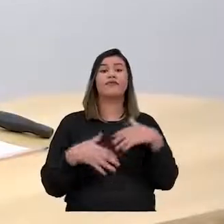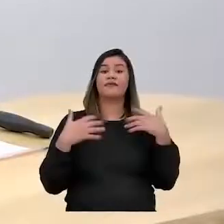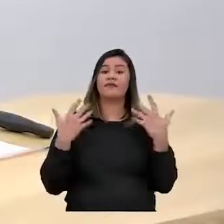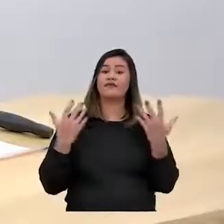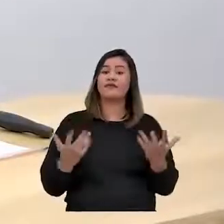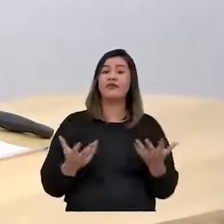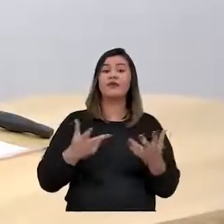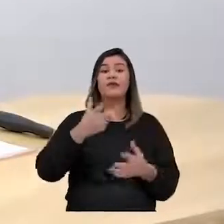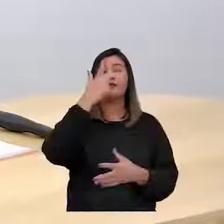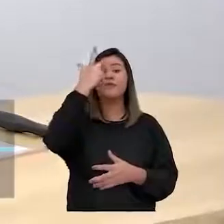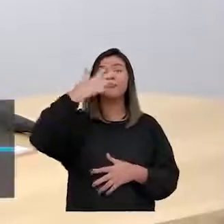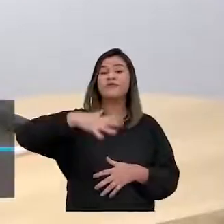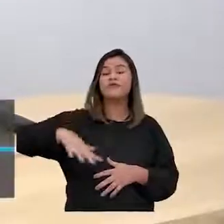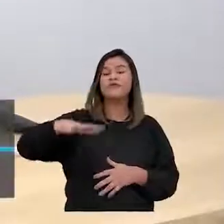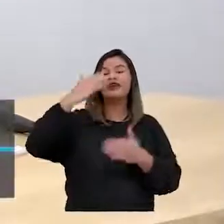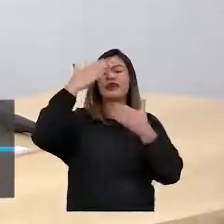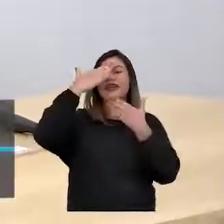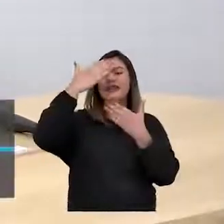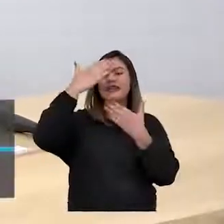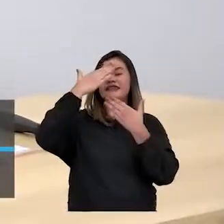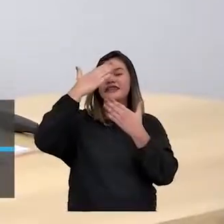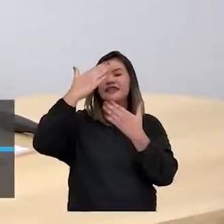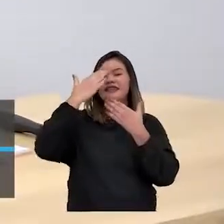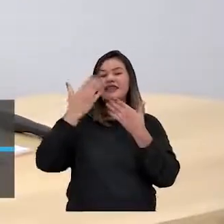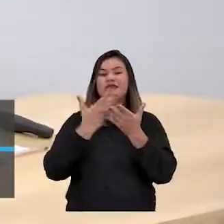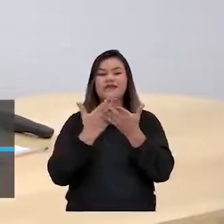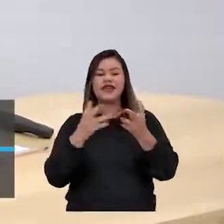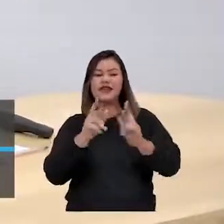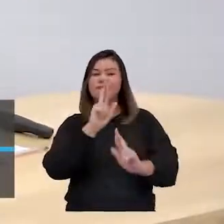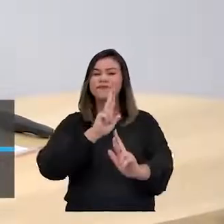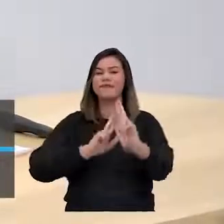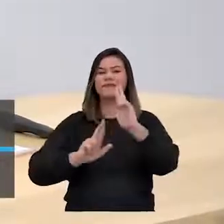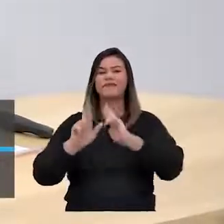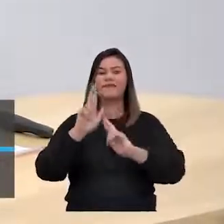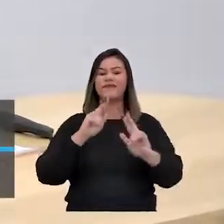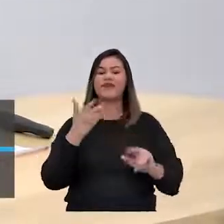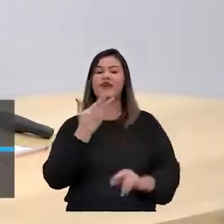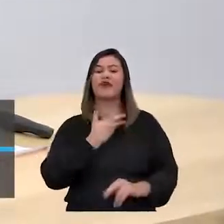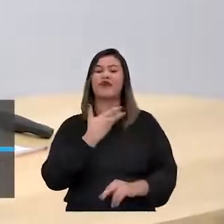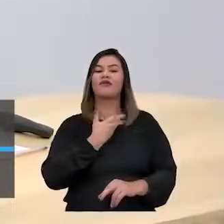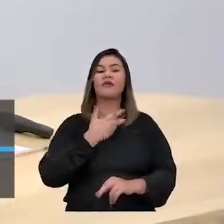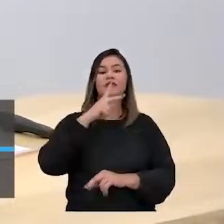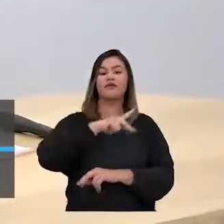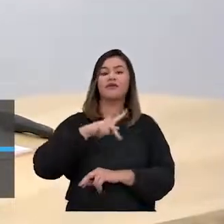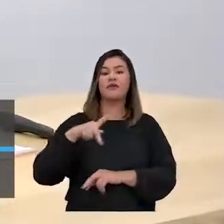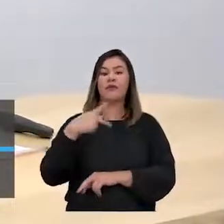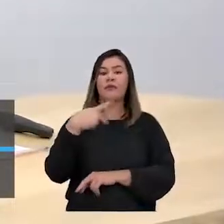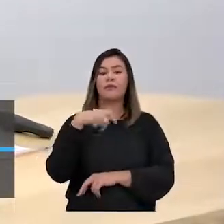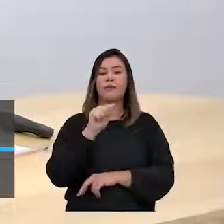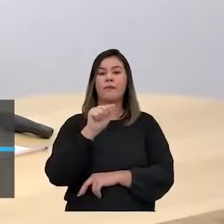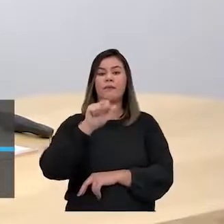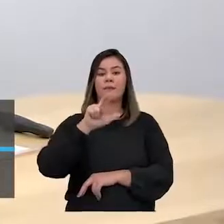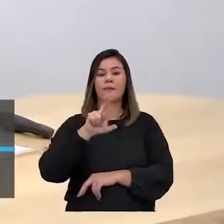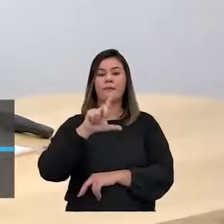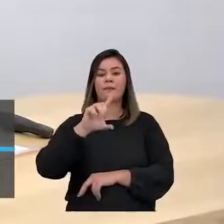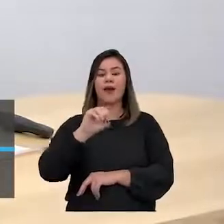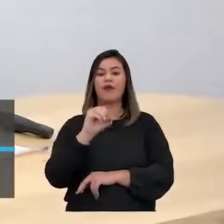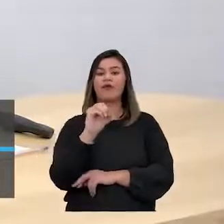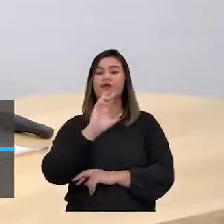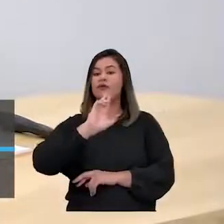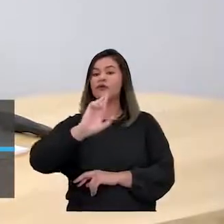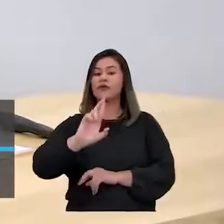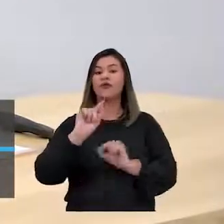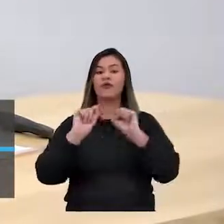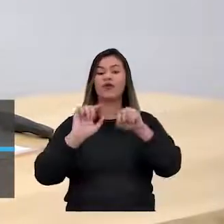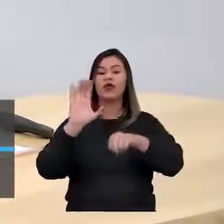Então, pessoal, agradeço aqui muito a participação de vocês. Nosso querido amigo aqui, professor Paulo, trouxe aqui pra gente porque